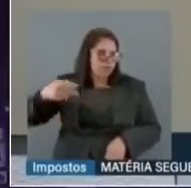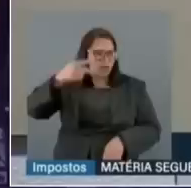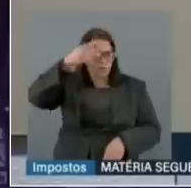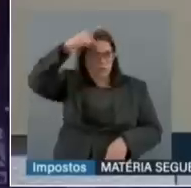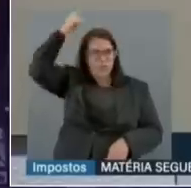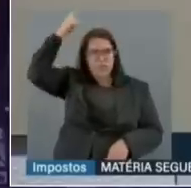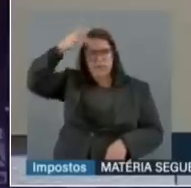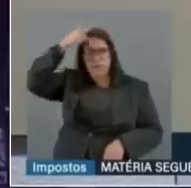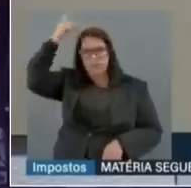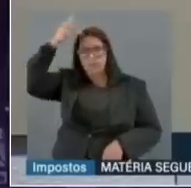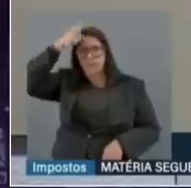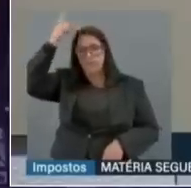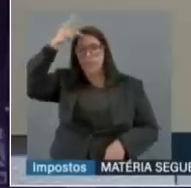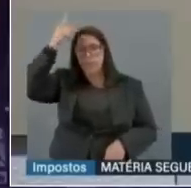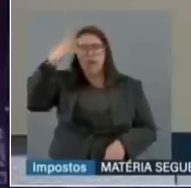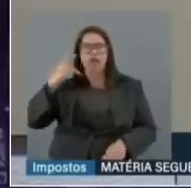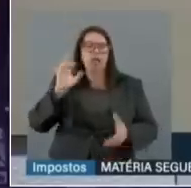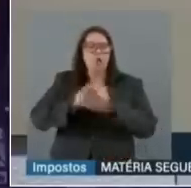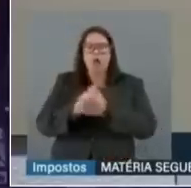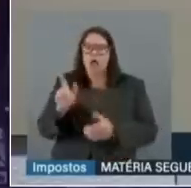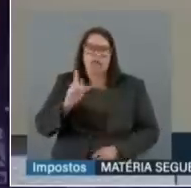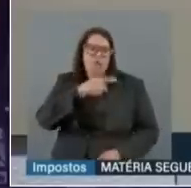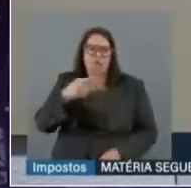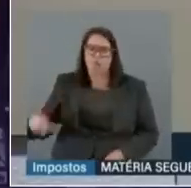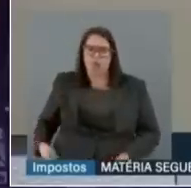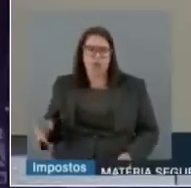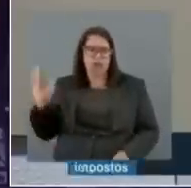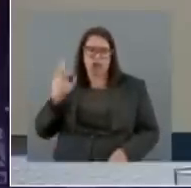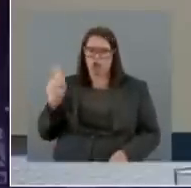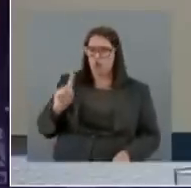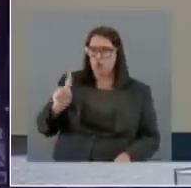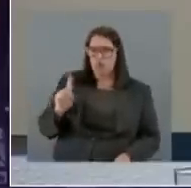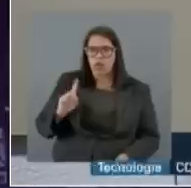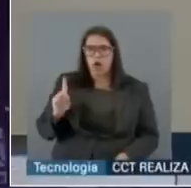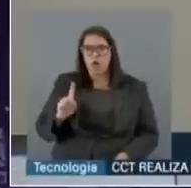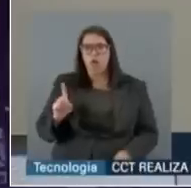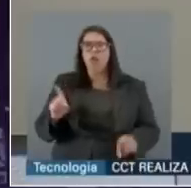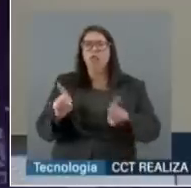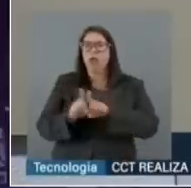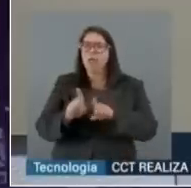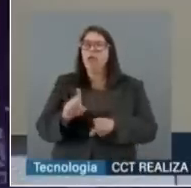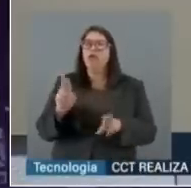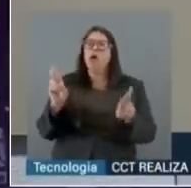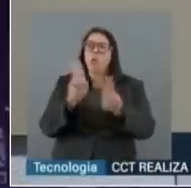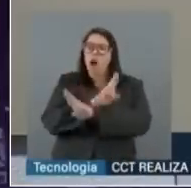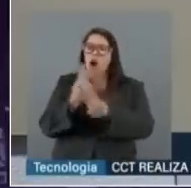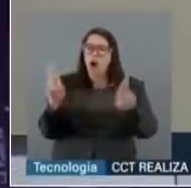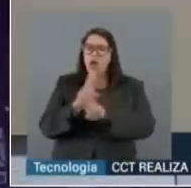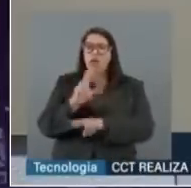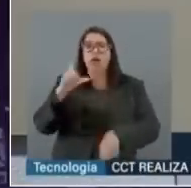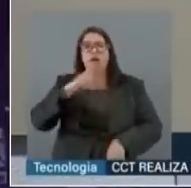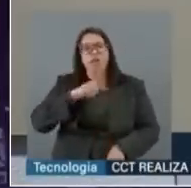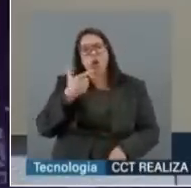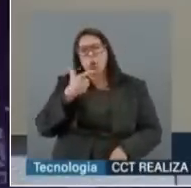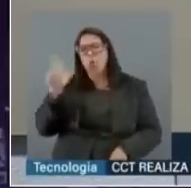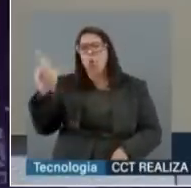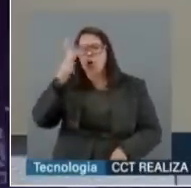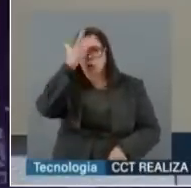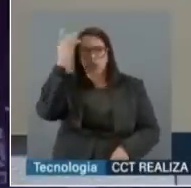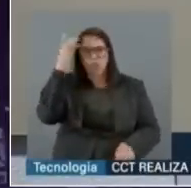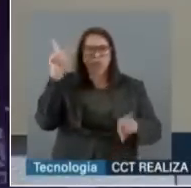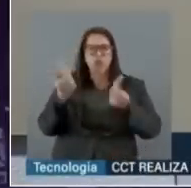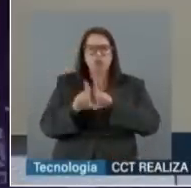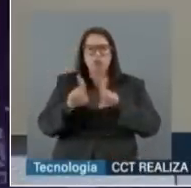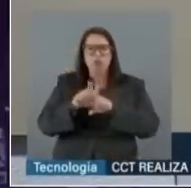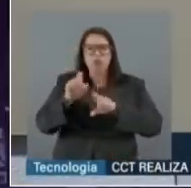prezo muito esta esta relação assim como a relação que tem com outras pessoas